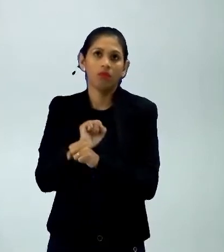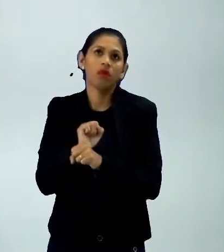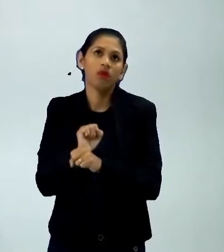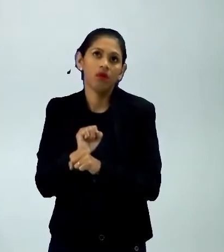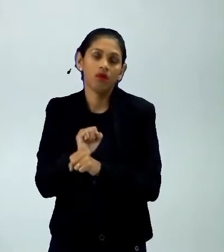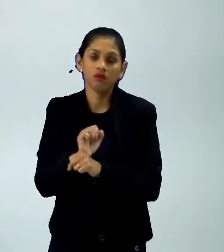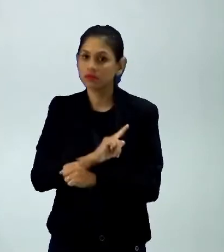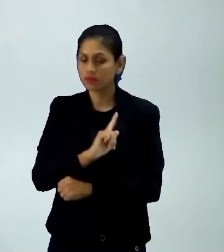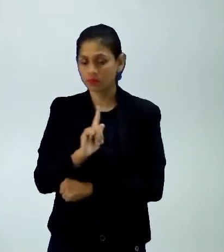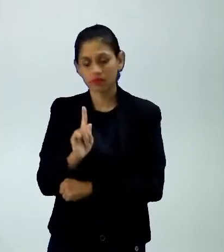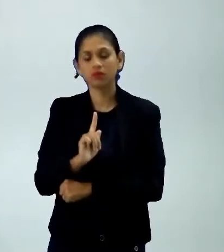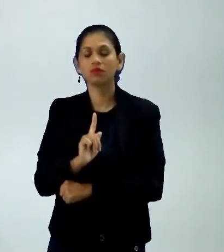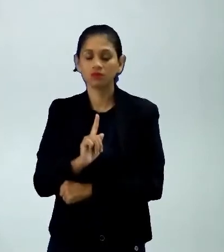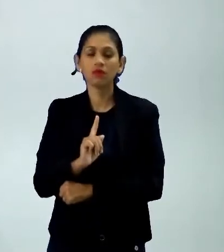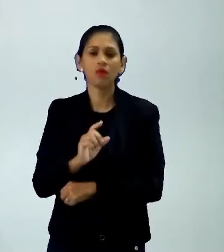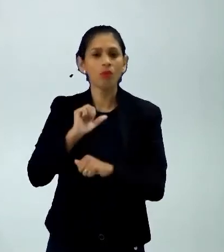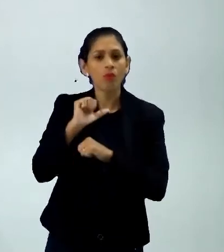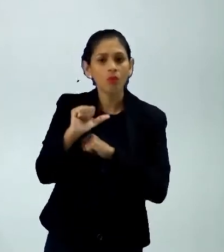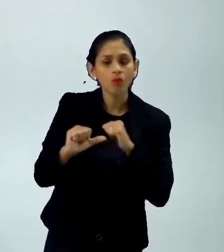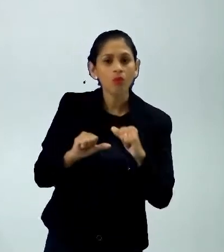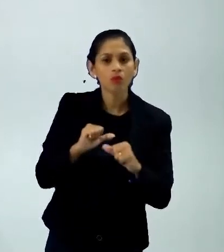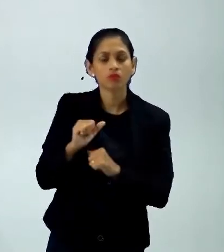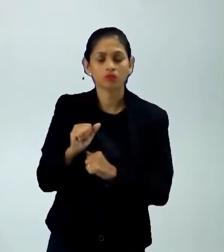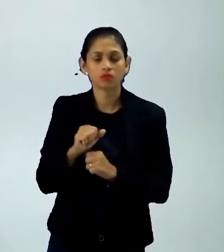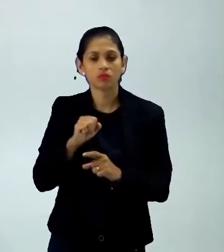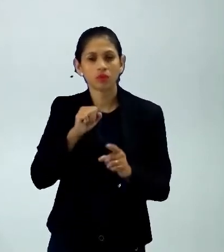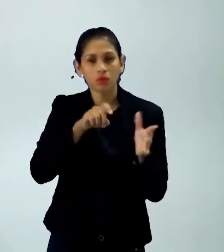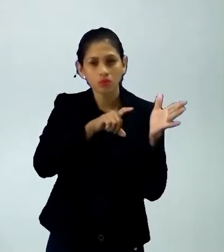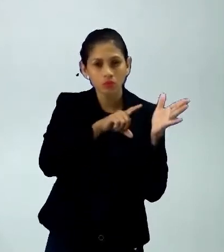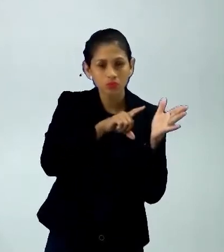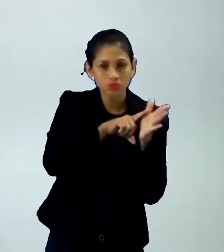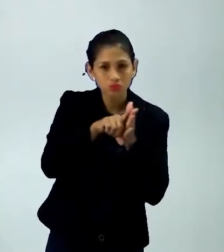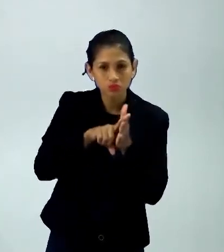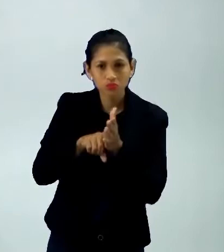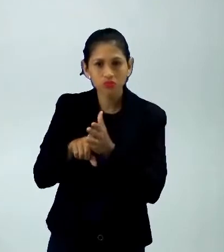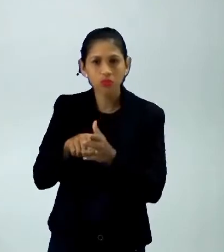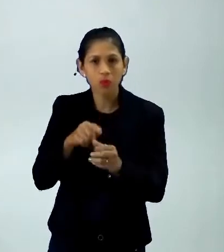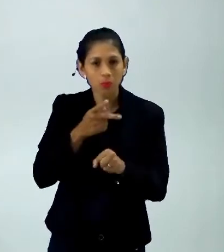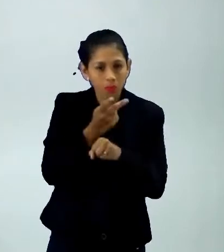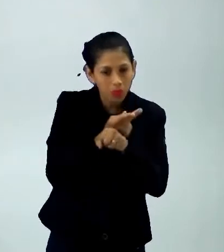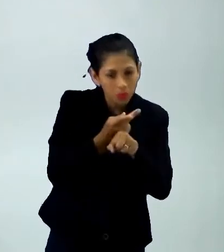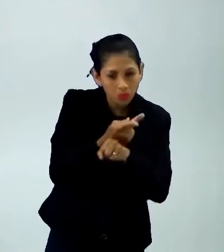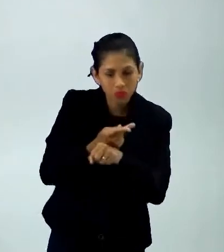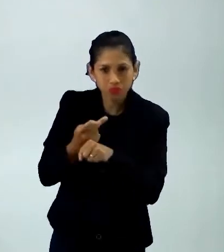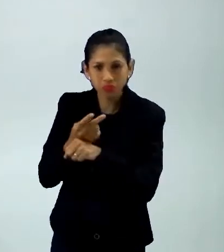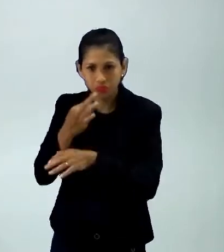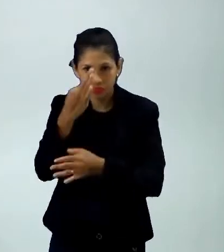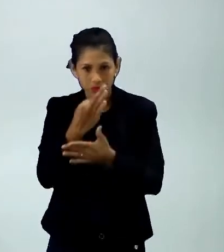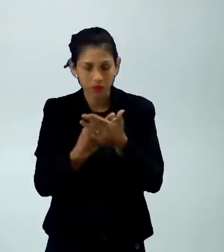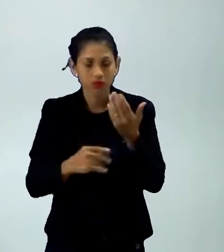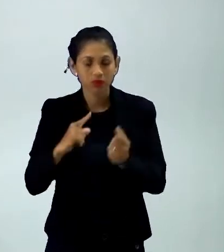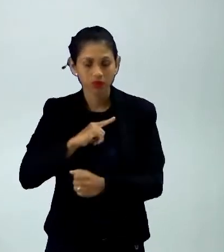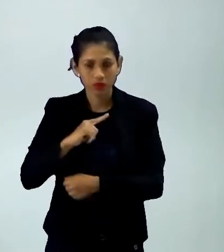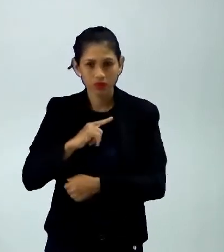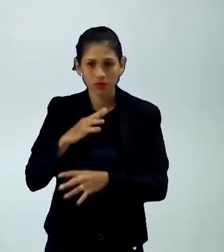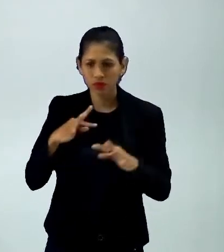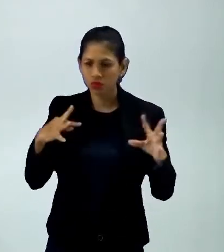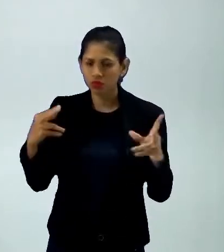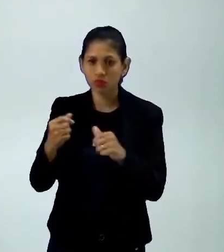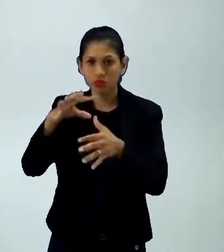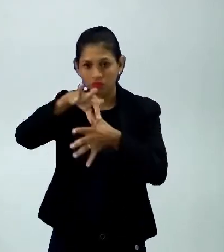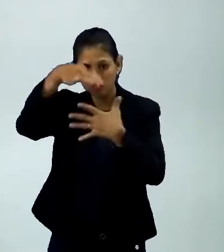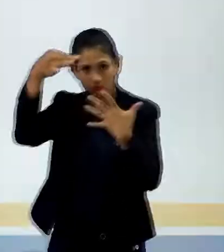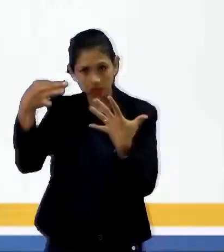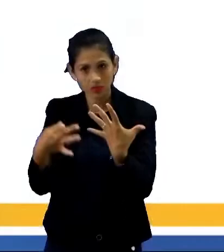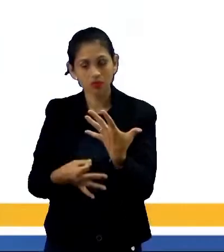Mas eu procurei um anúncio publicitário que viesse todos os elementos para mostrar para vocês quais são esses